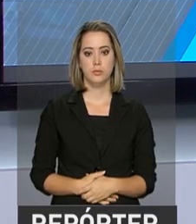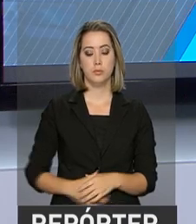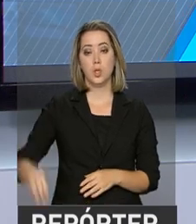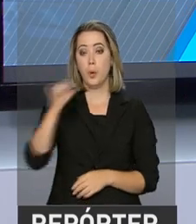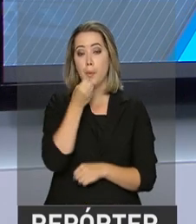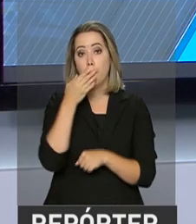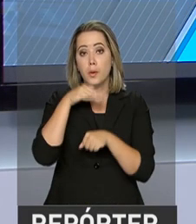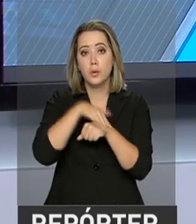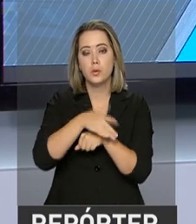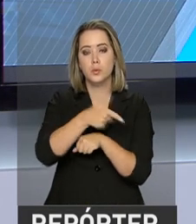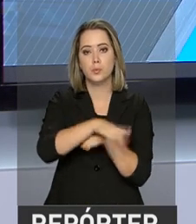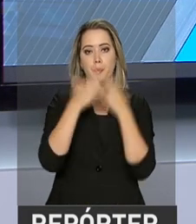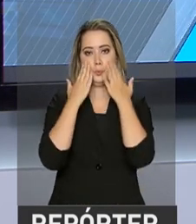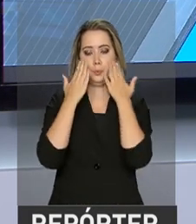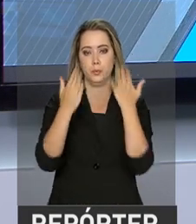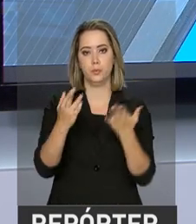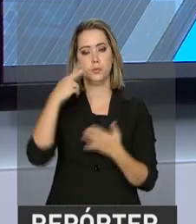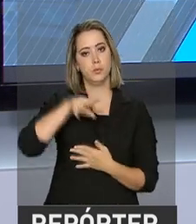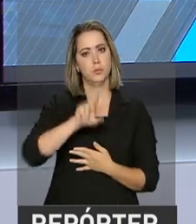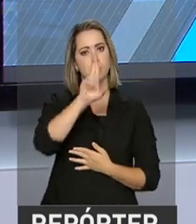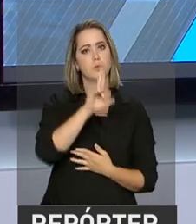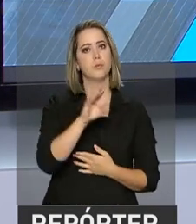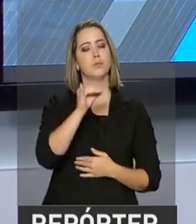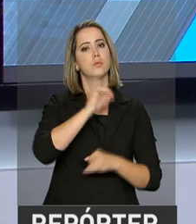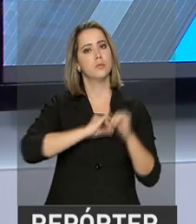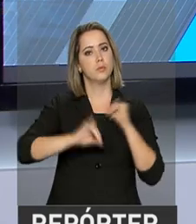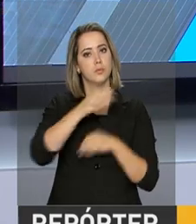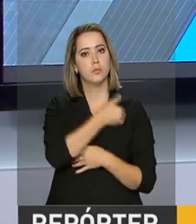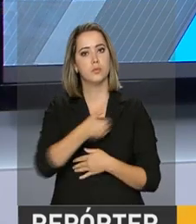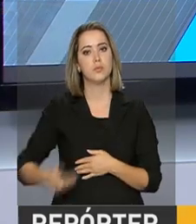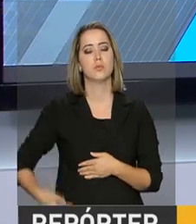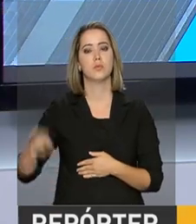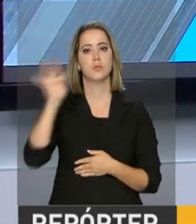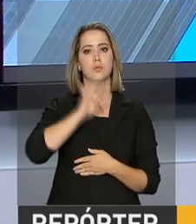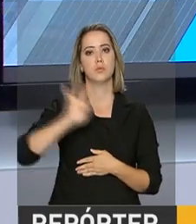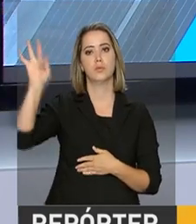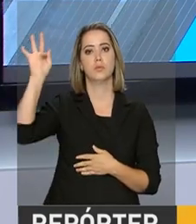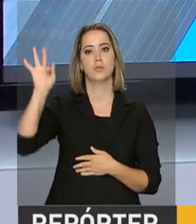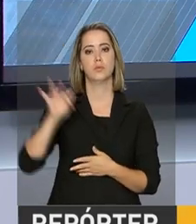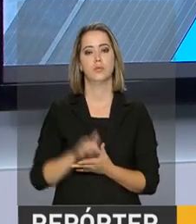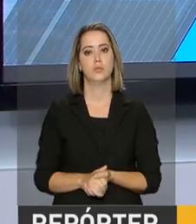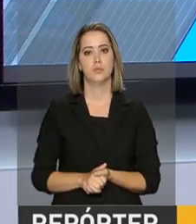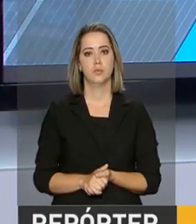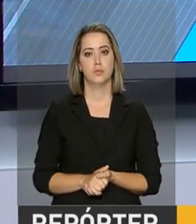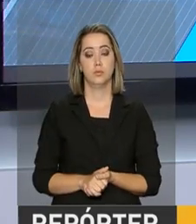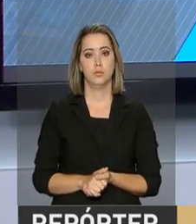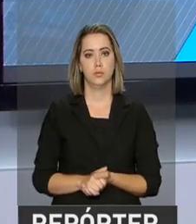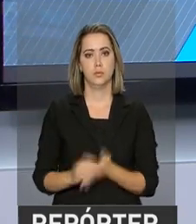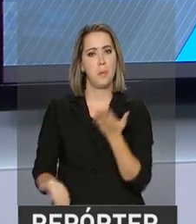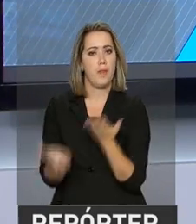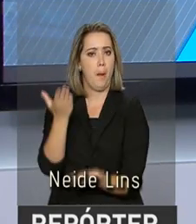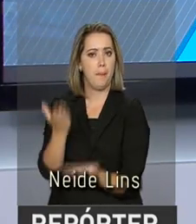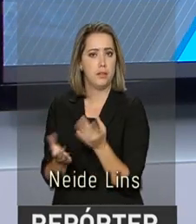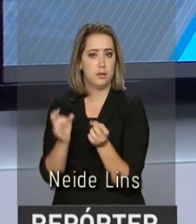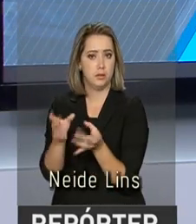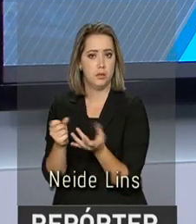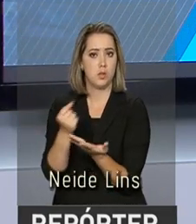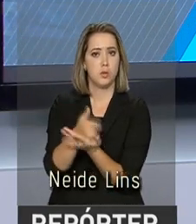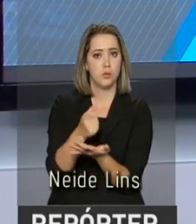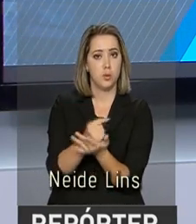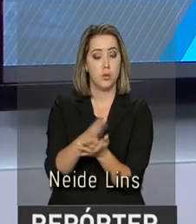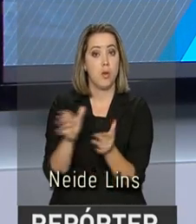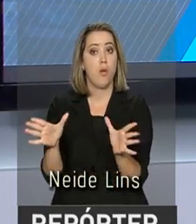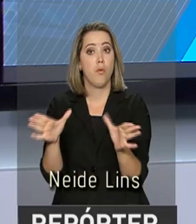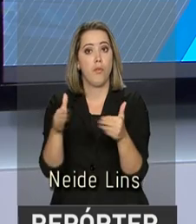Olá boa noite no ar mais uma edição do repórter NBR com as notícias do governo federal a balança comercial fechou